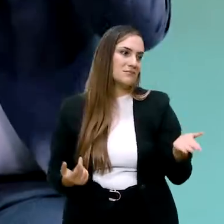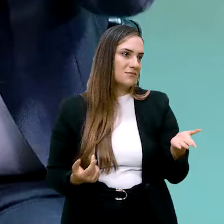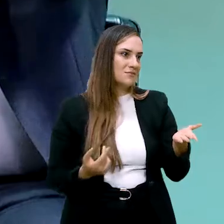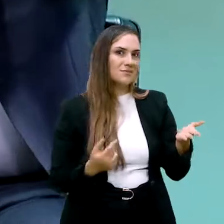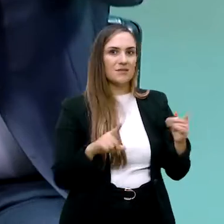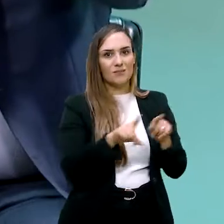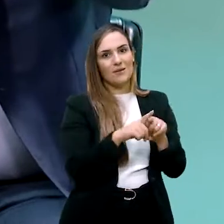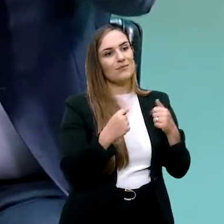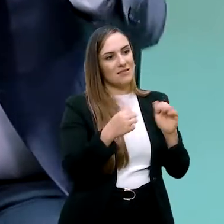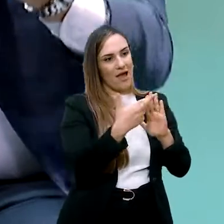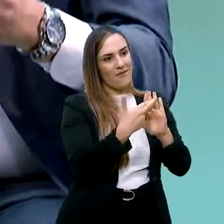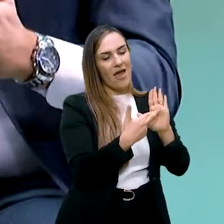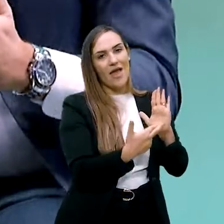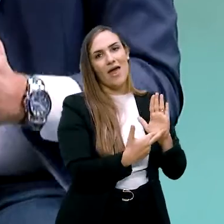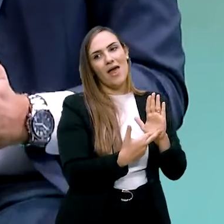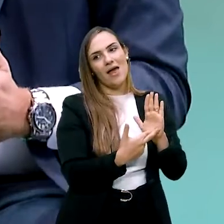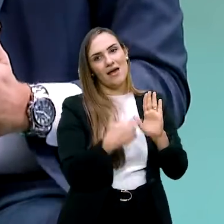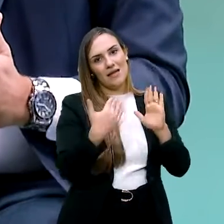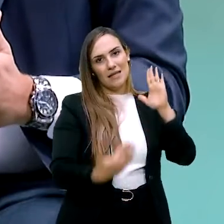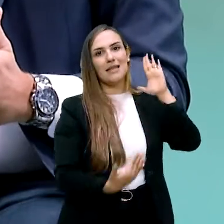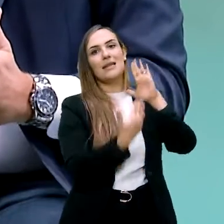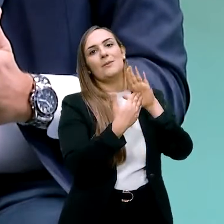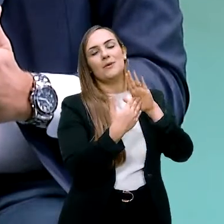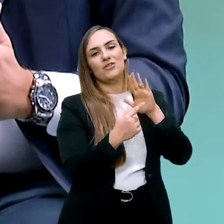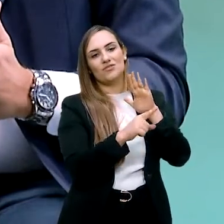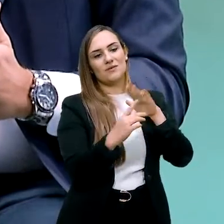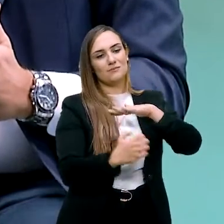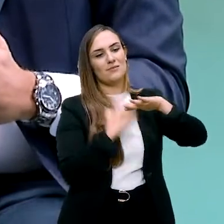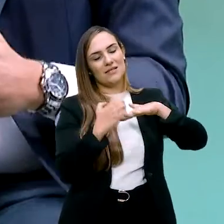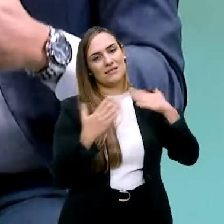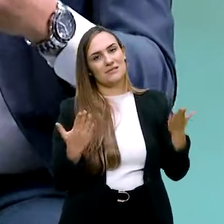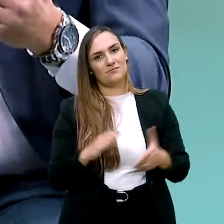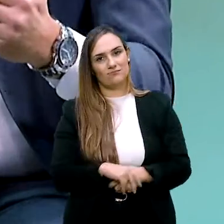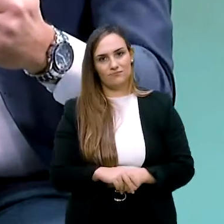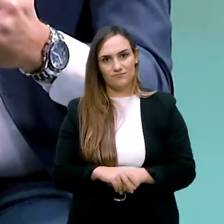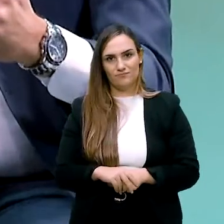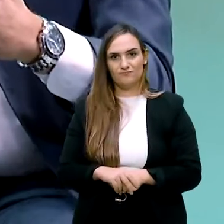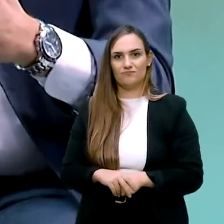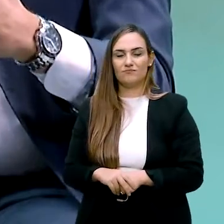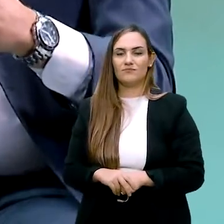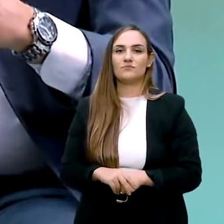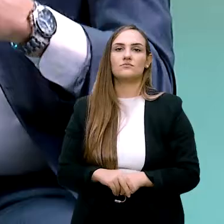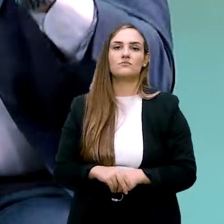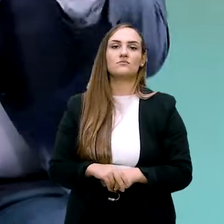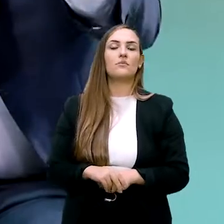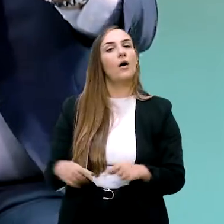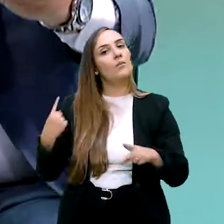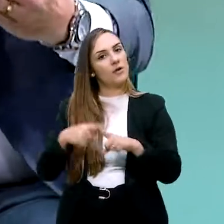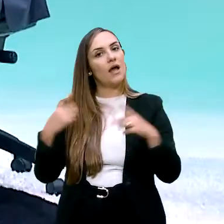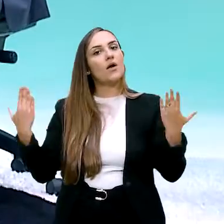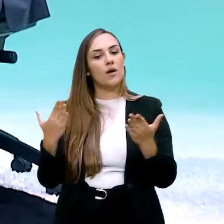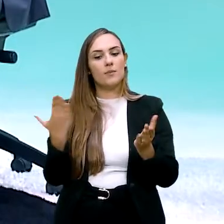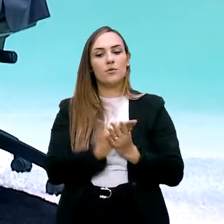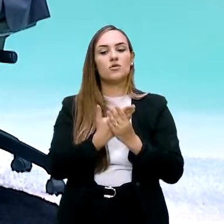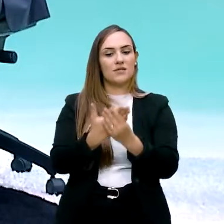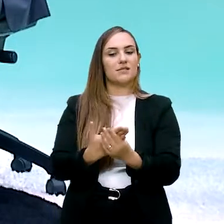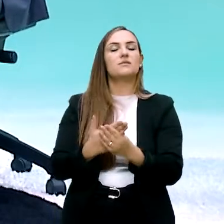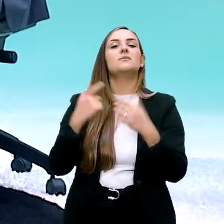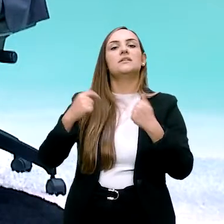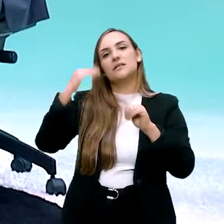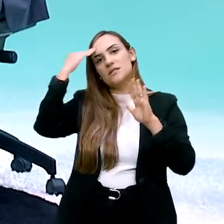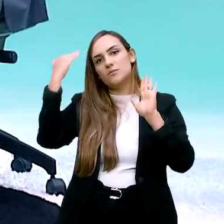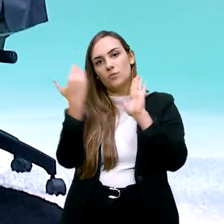um parâmetro futuro, porque muitas ações que hoje são propostas precisam atender esse critério